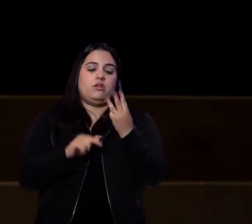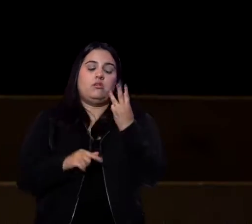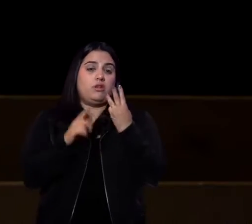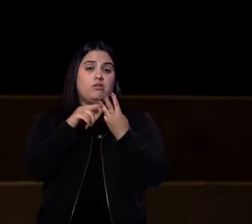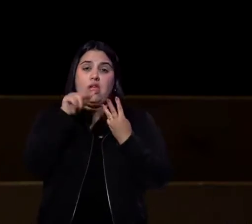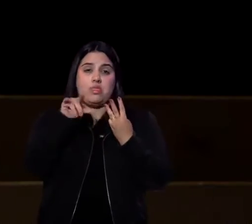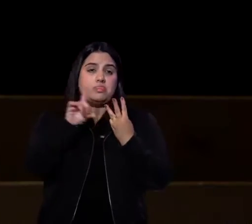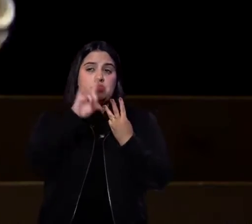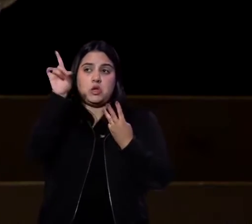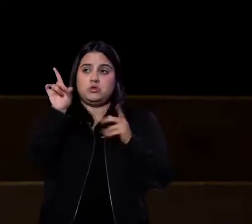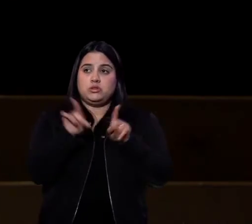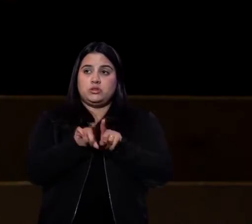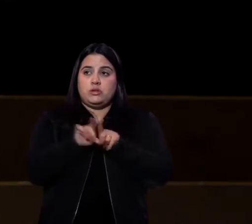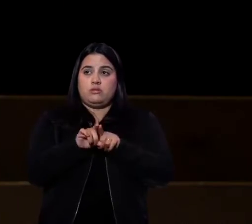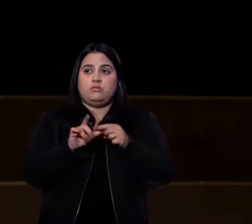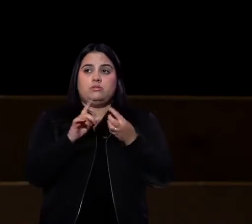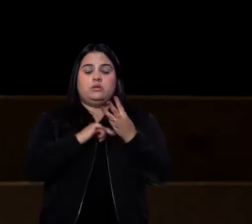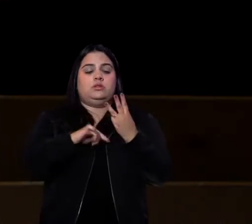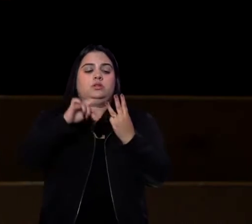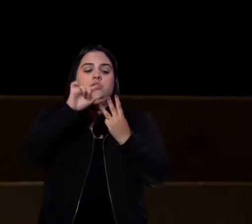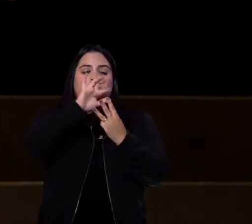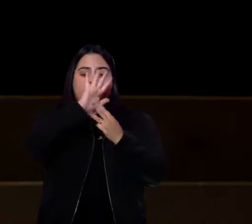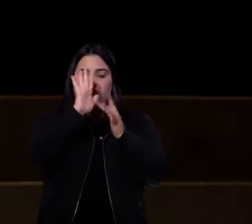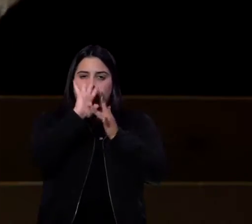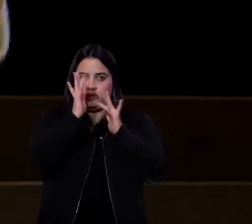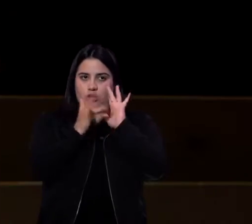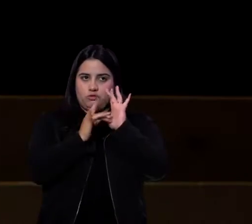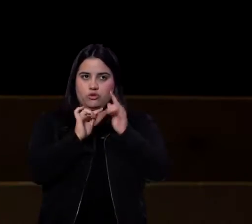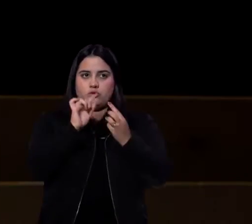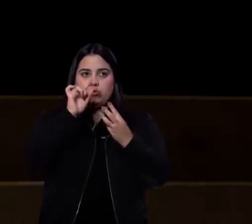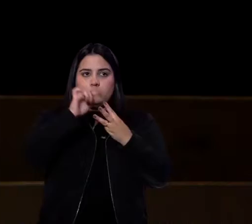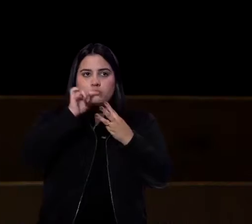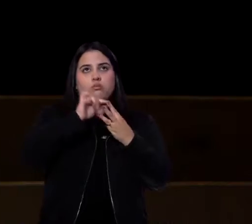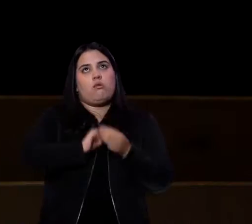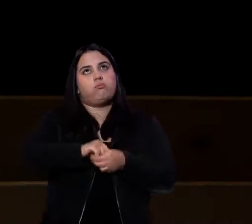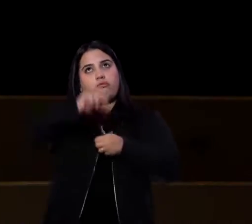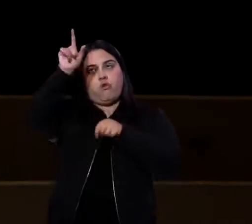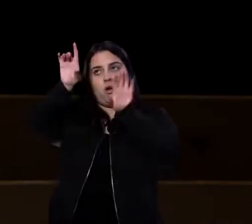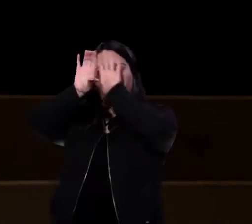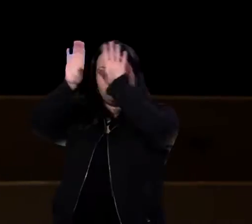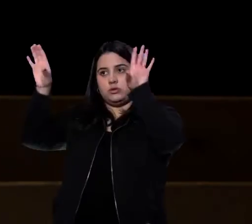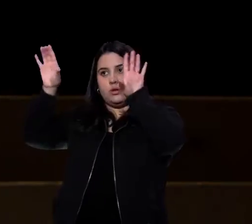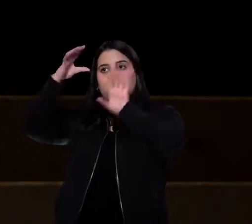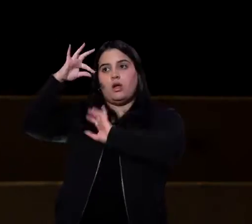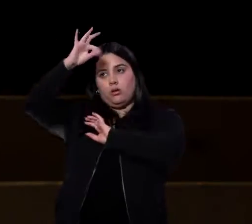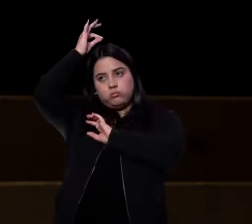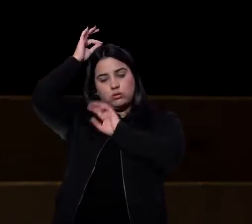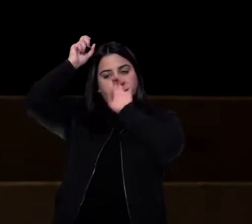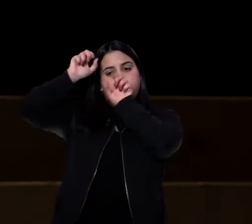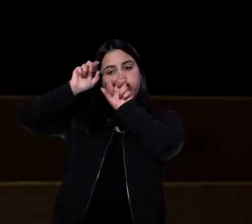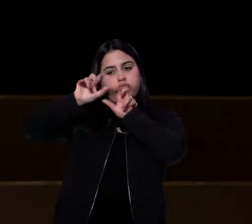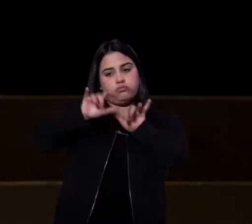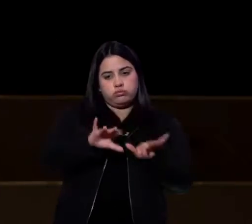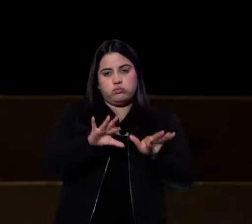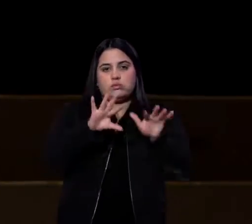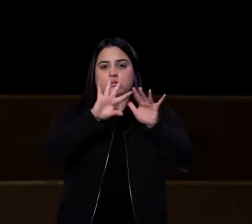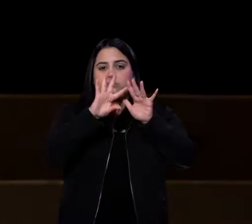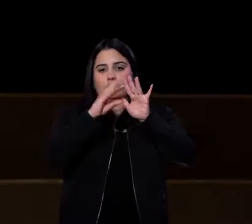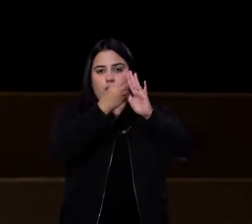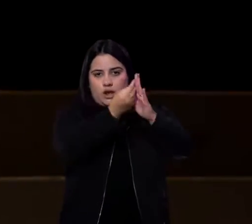Espírito de Deus que depois que Jesus subiu lá para os céus, lá em Pentecostes, daí o Espírito foi derramado sobre a igreja